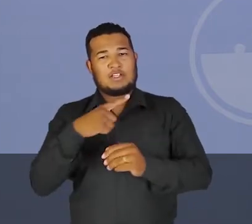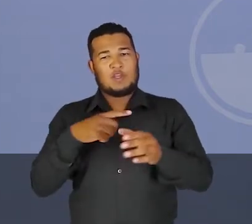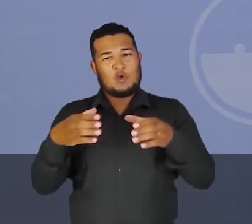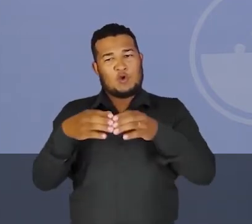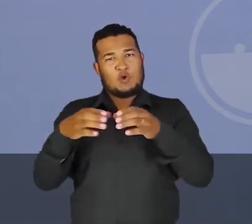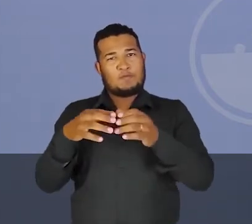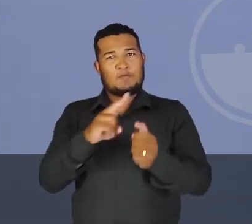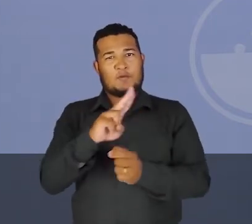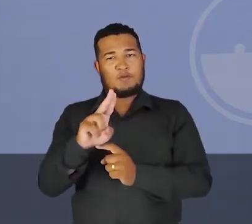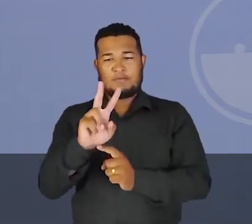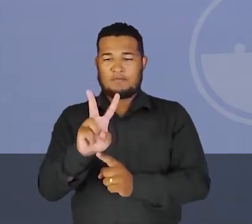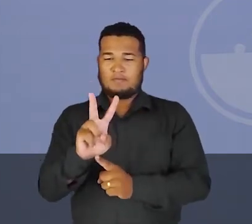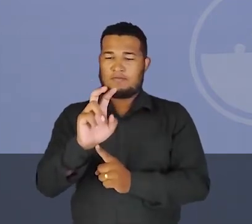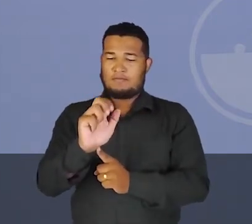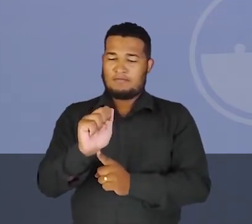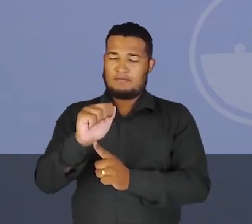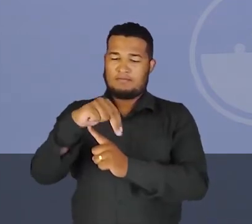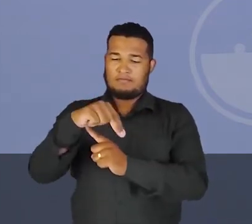né?